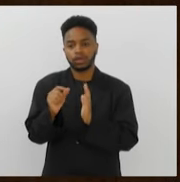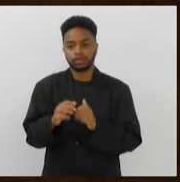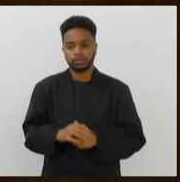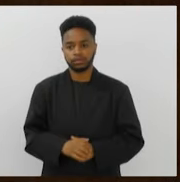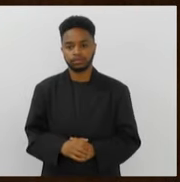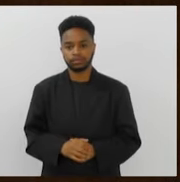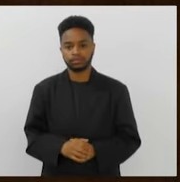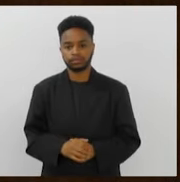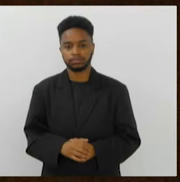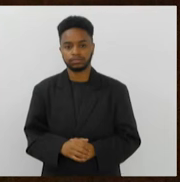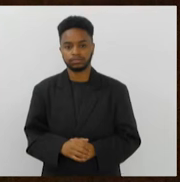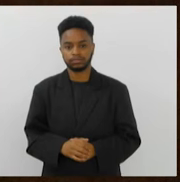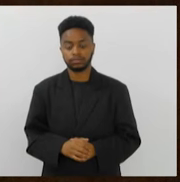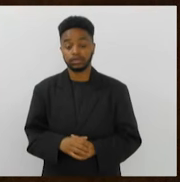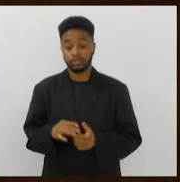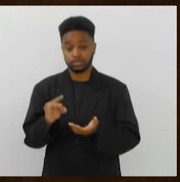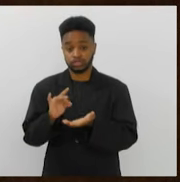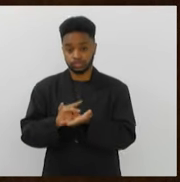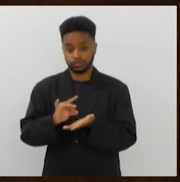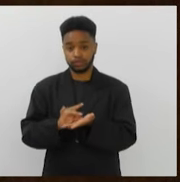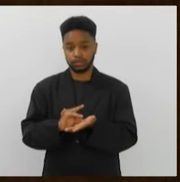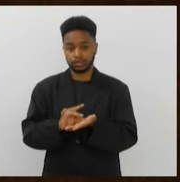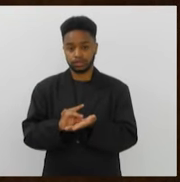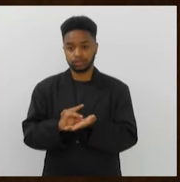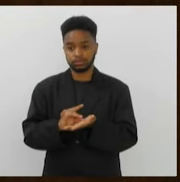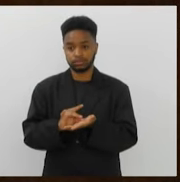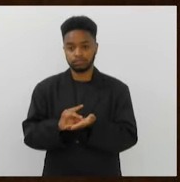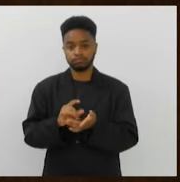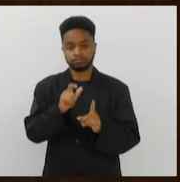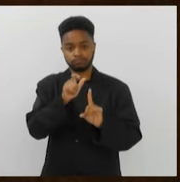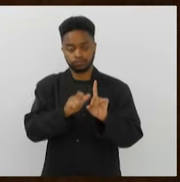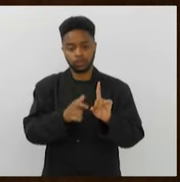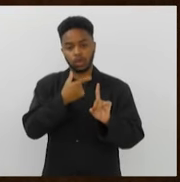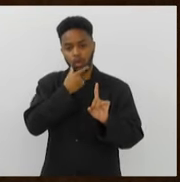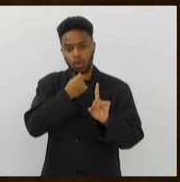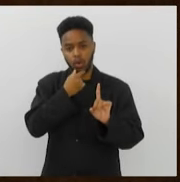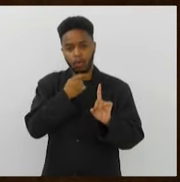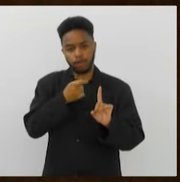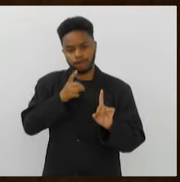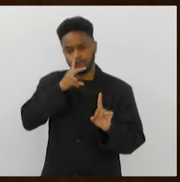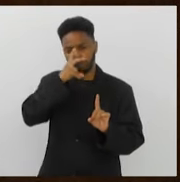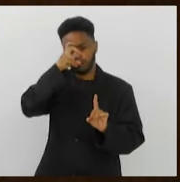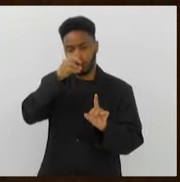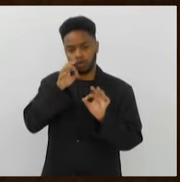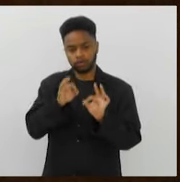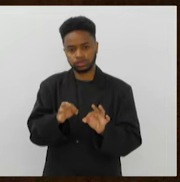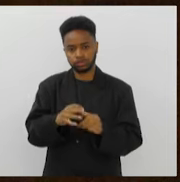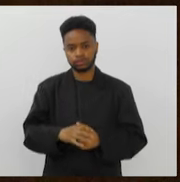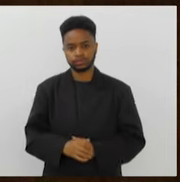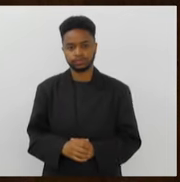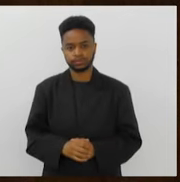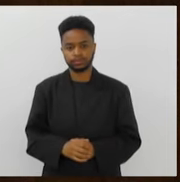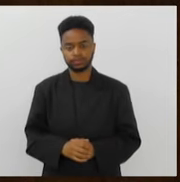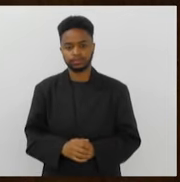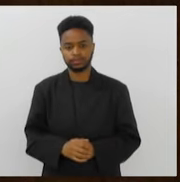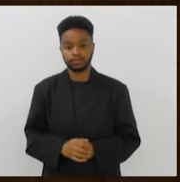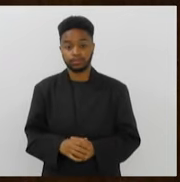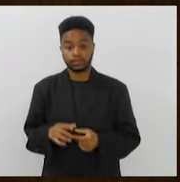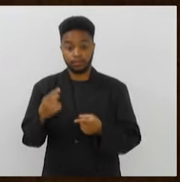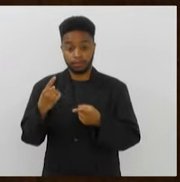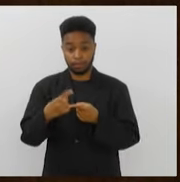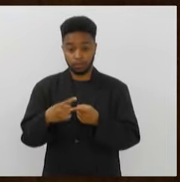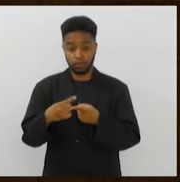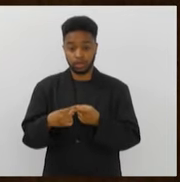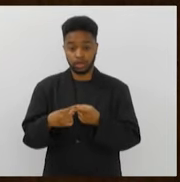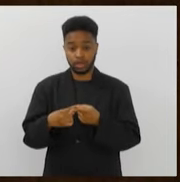é que, de fato, ele era um homem de ferro, Renato. Porque